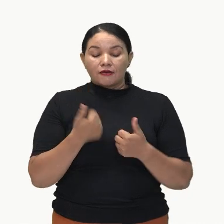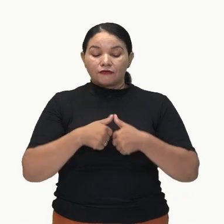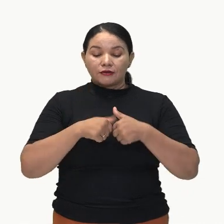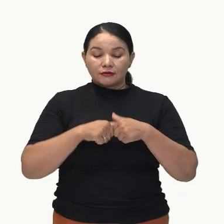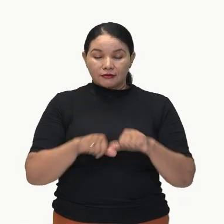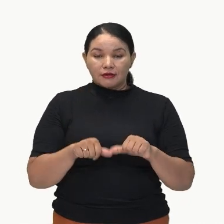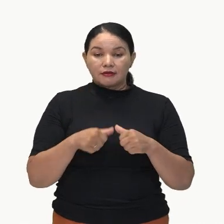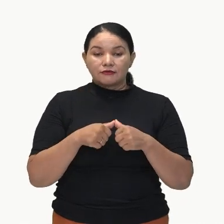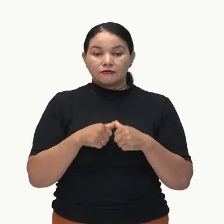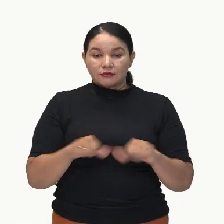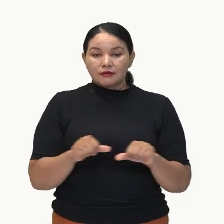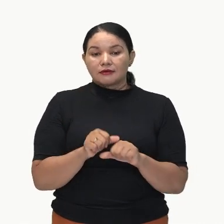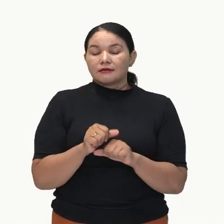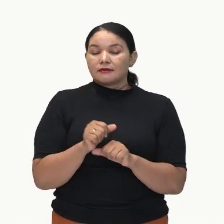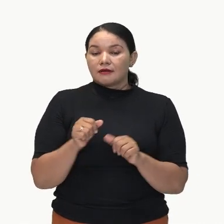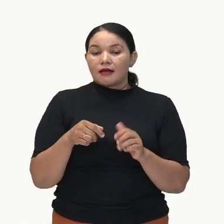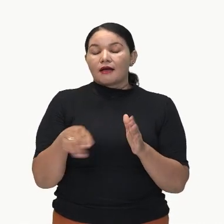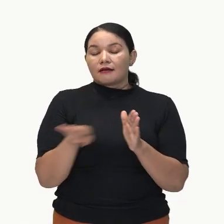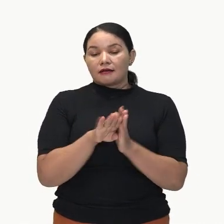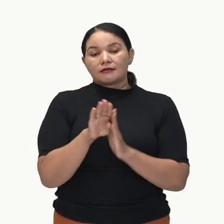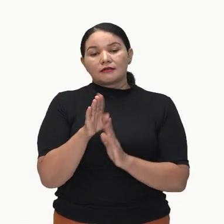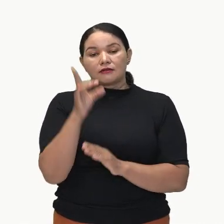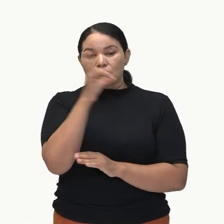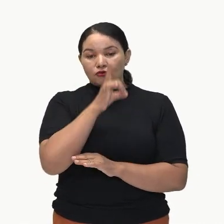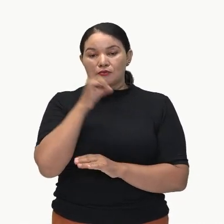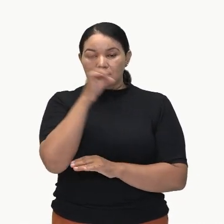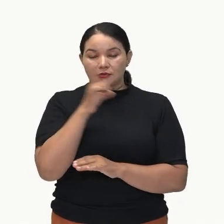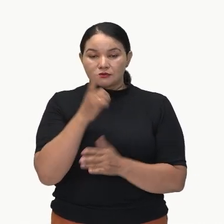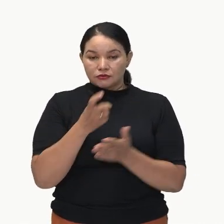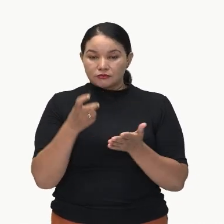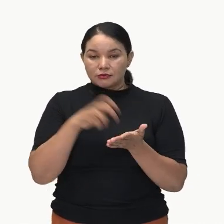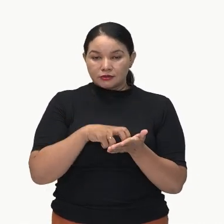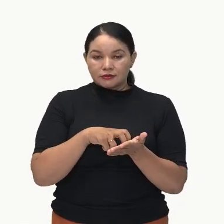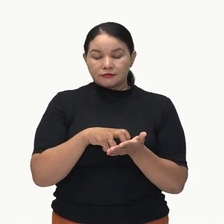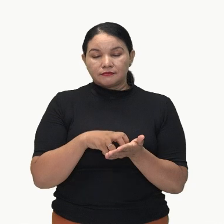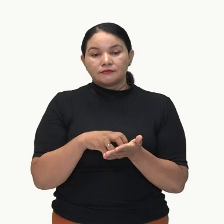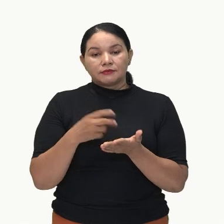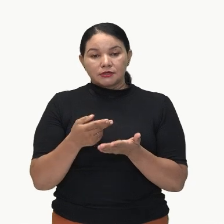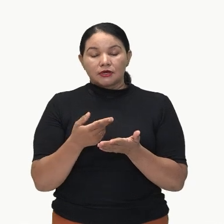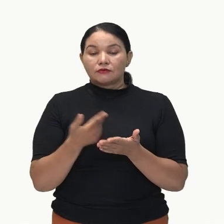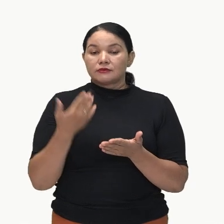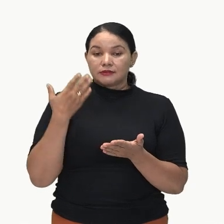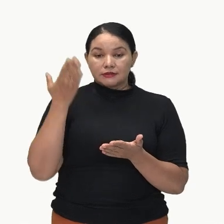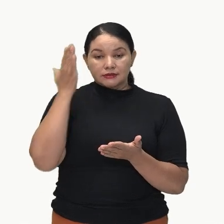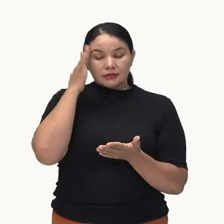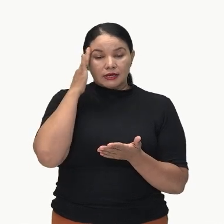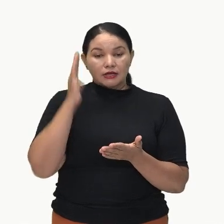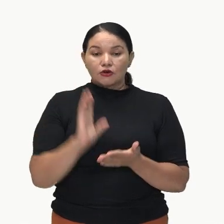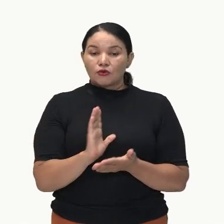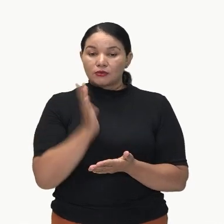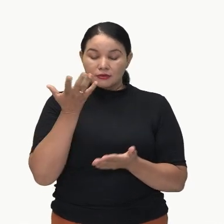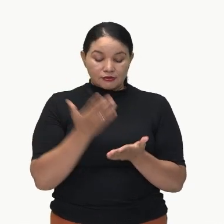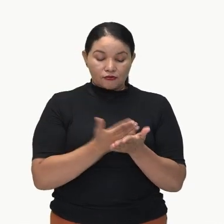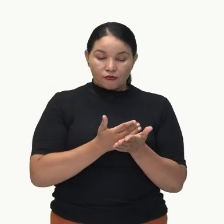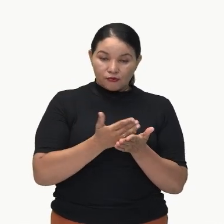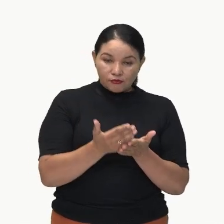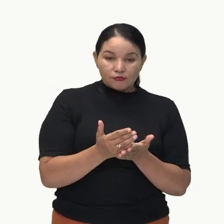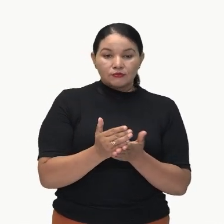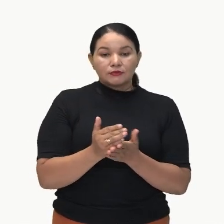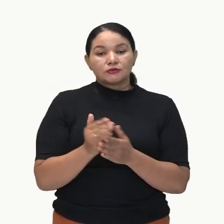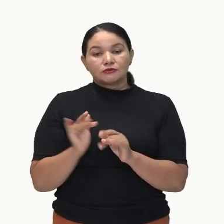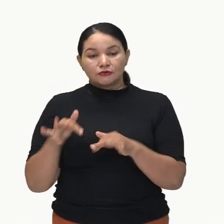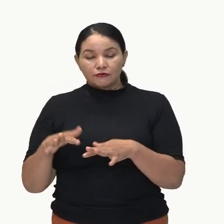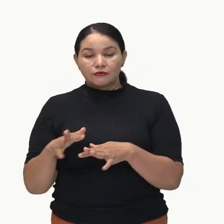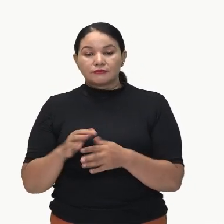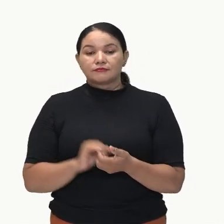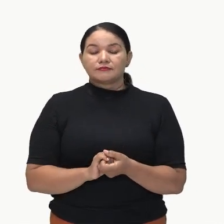lá, né, estive lá até o domingo de manhã. Então, vai ser o início e o fim dessa ação. Depois eu tenho